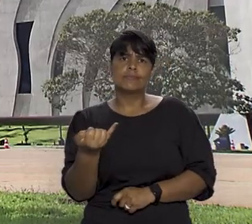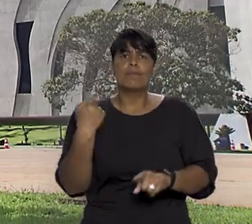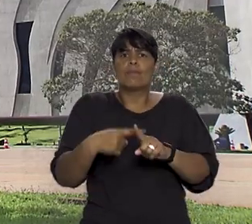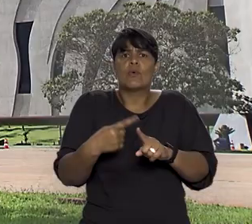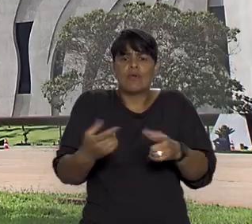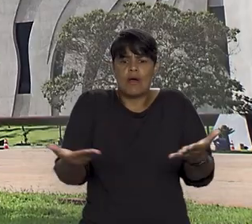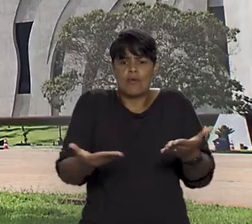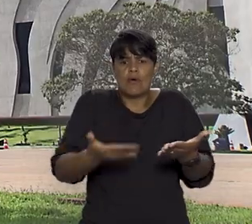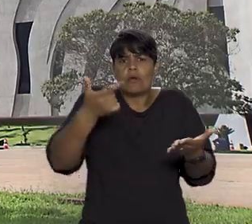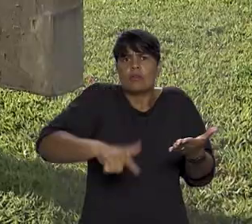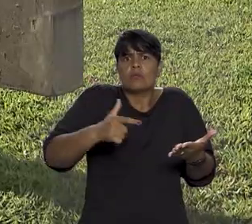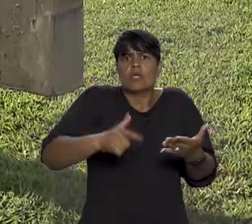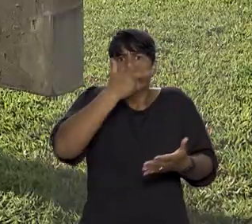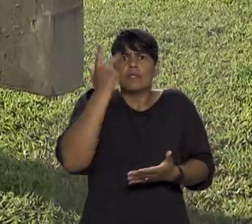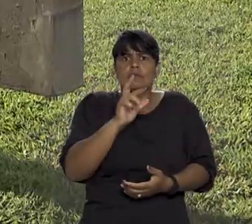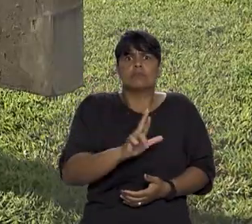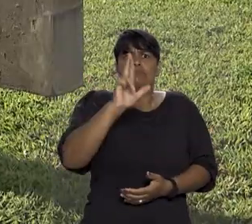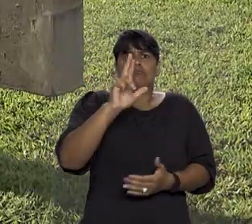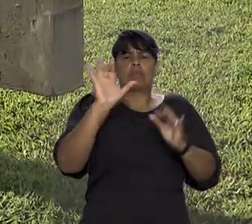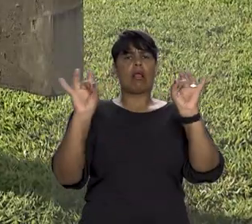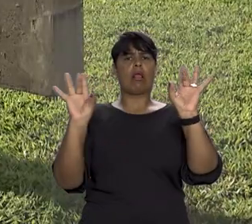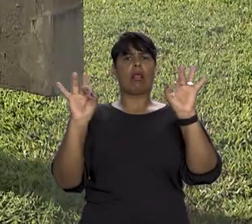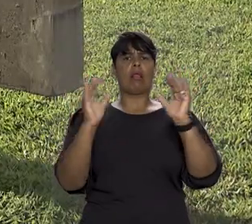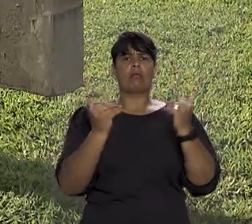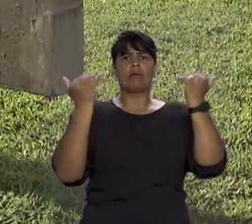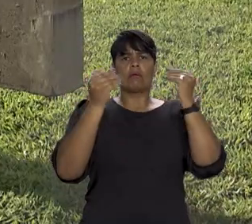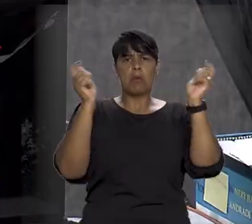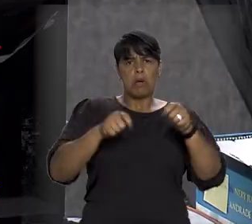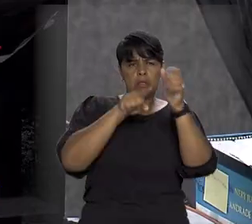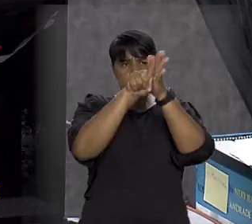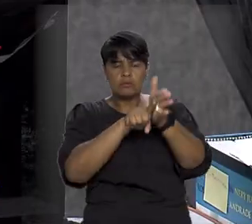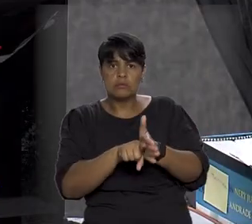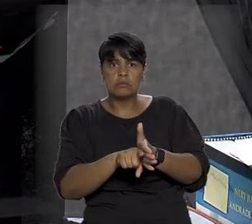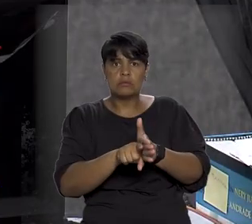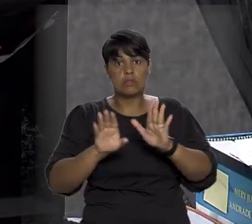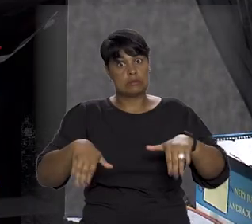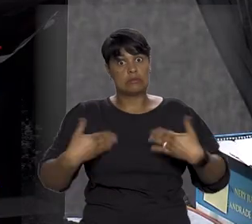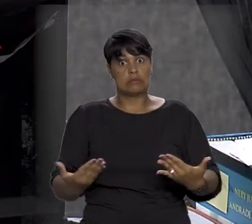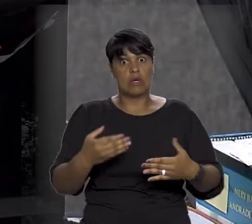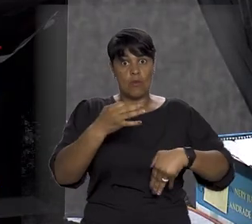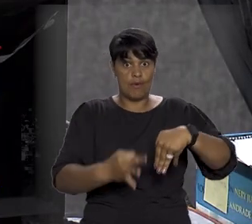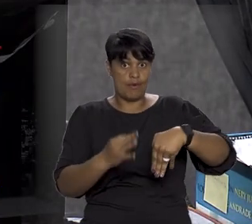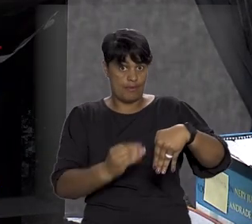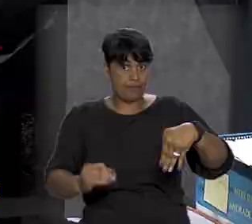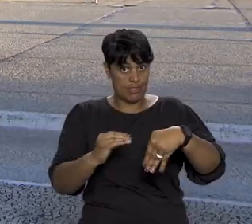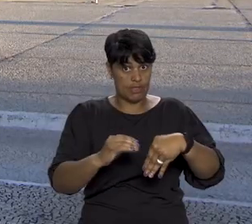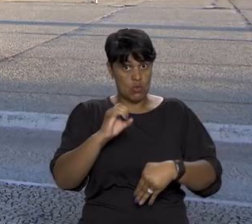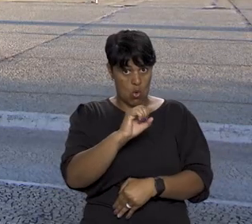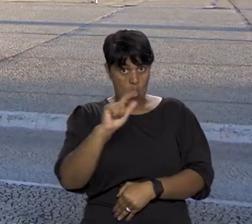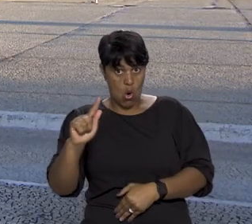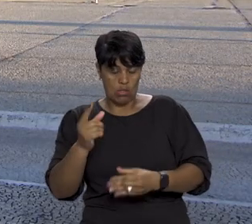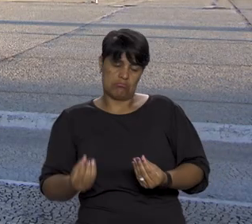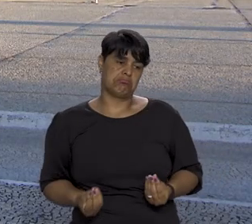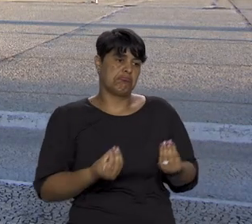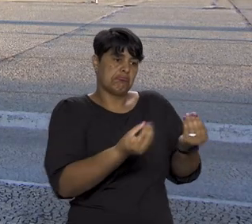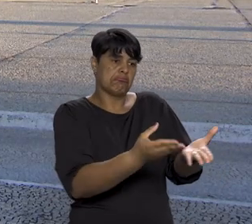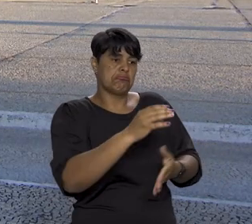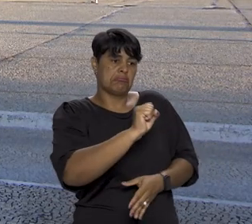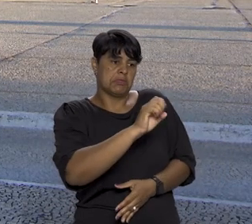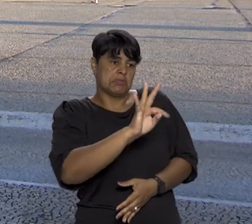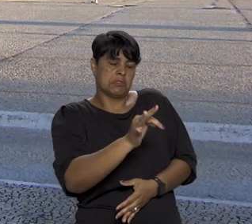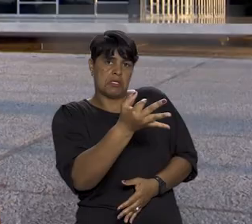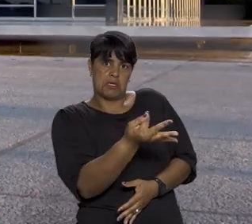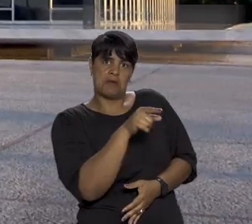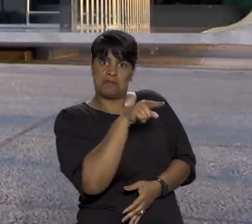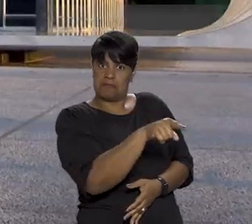atualmente nenhum investigado com foro por prerrogativa de função por isso Ministro algue Fernandes encaminhou o inquérito ao Supremo